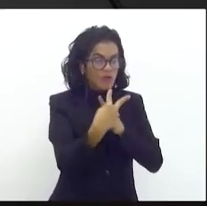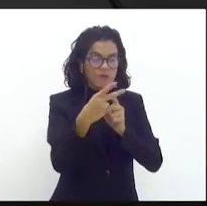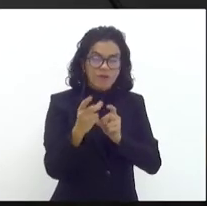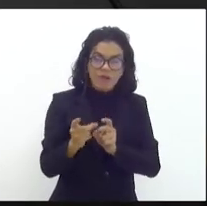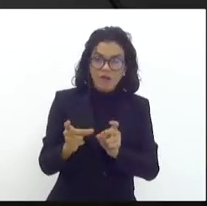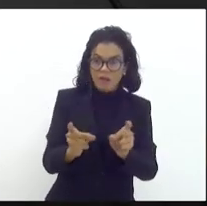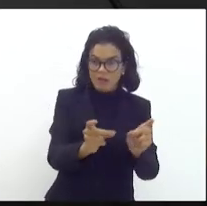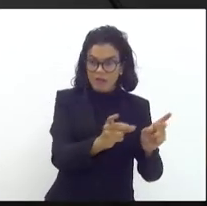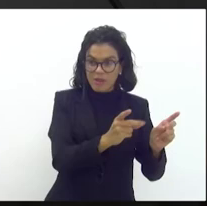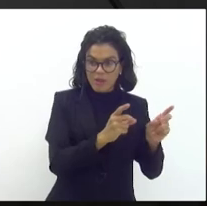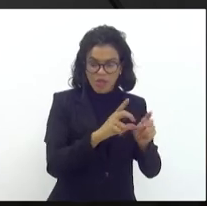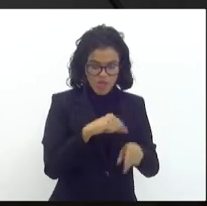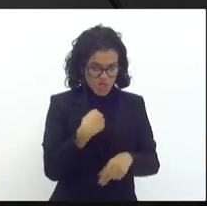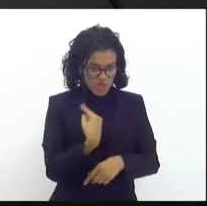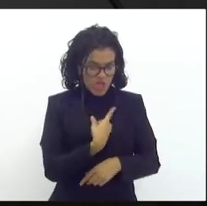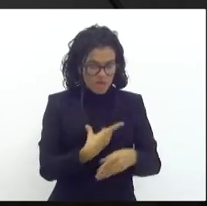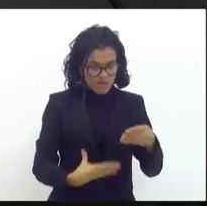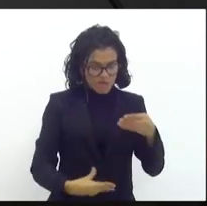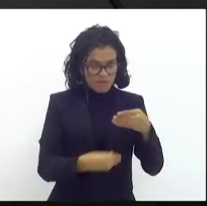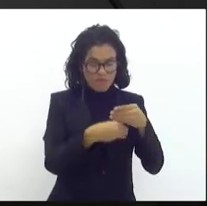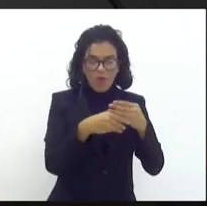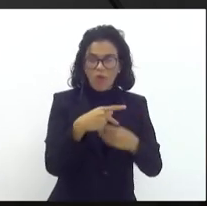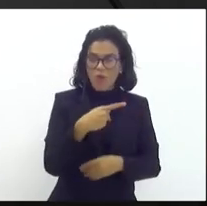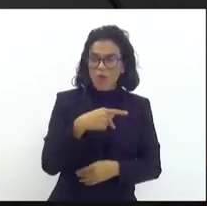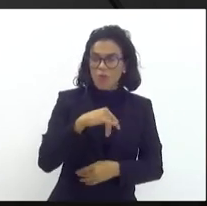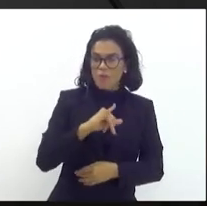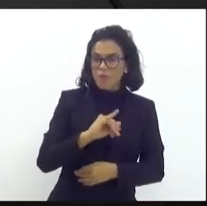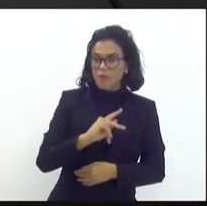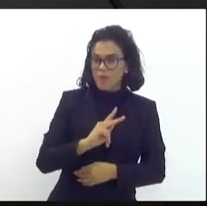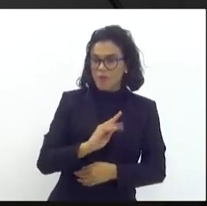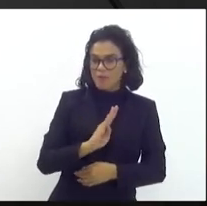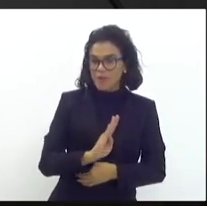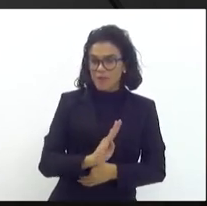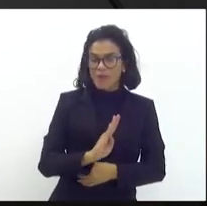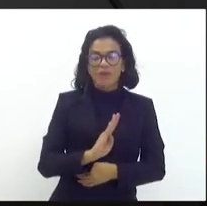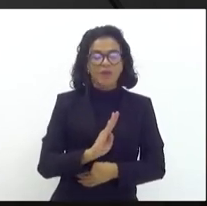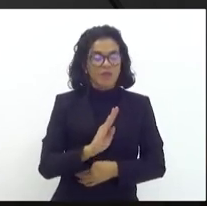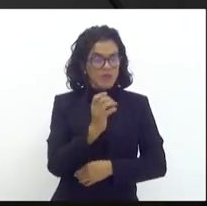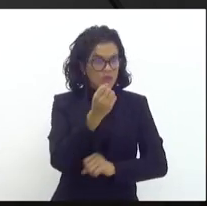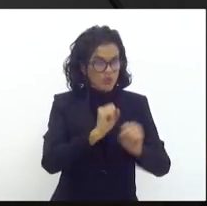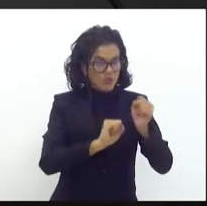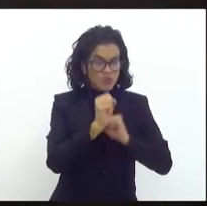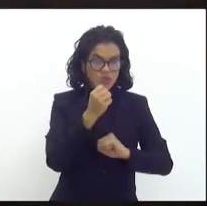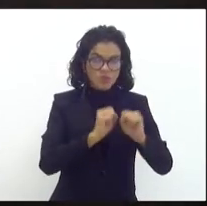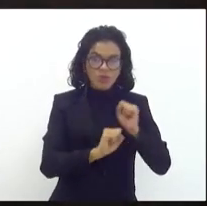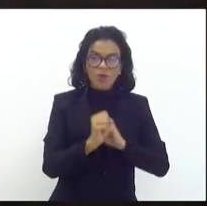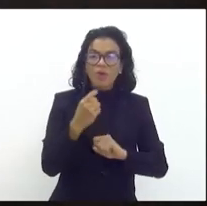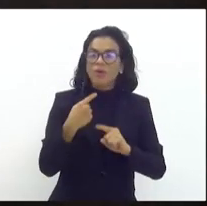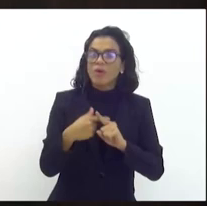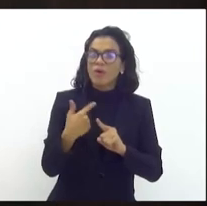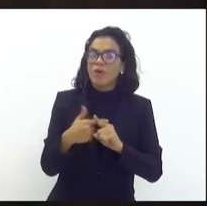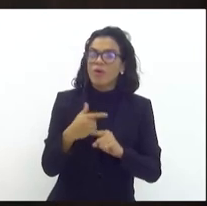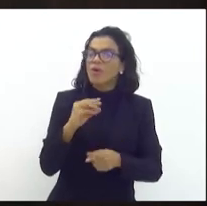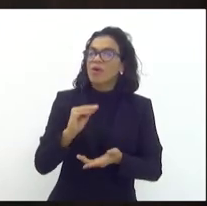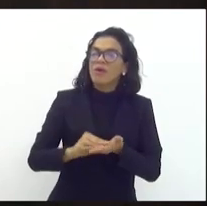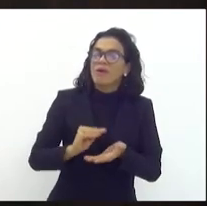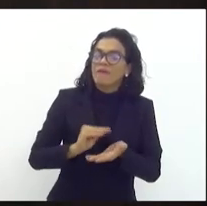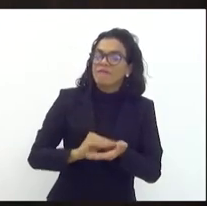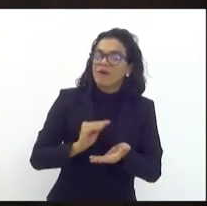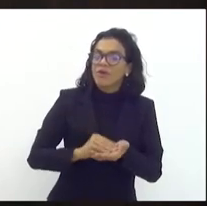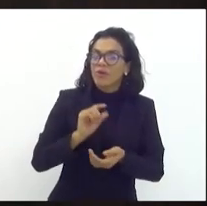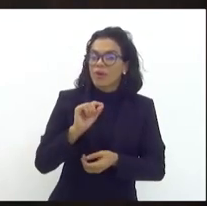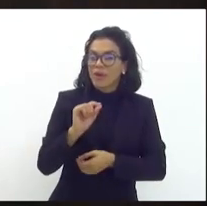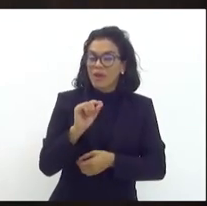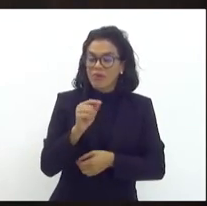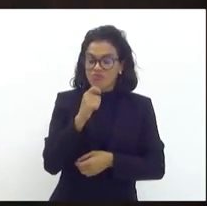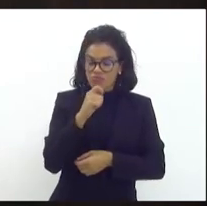nós vamos incrementar o nosso PIB Industrial com essa reforma porque a lógica das decisões tributárias que são